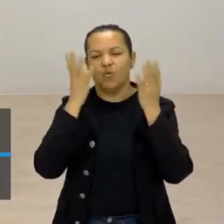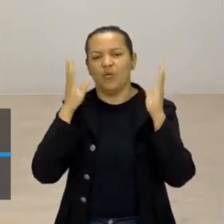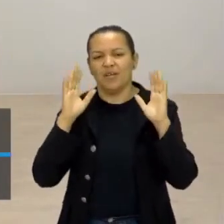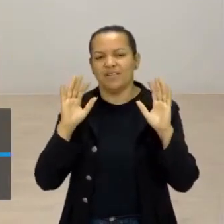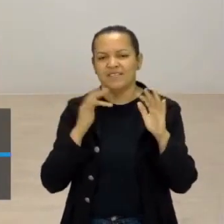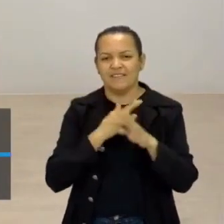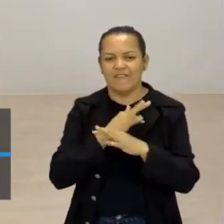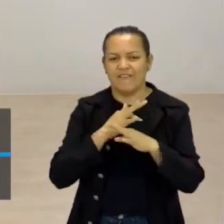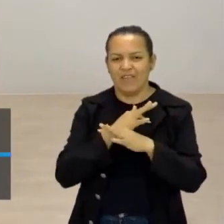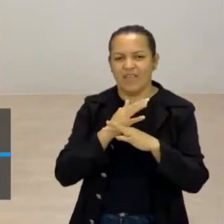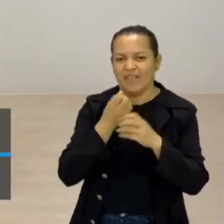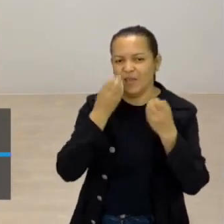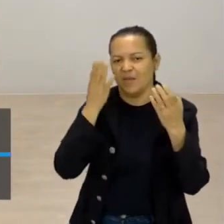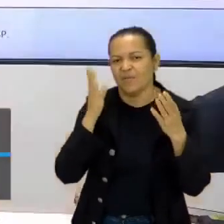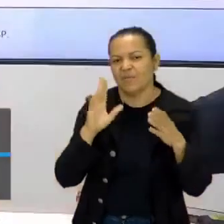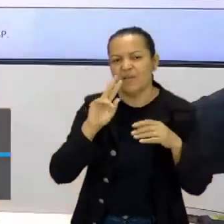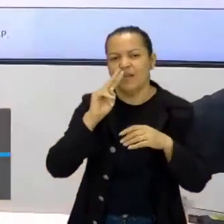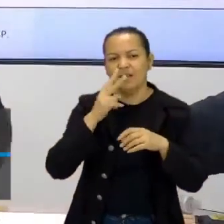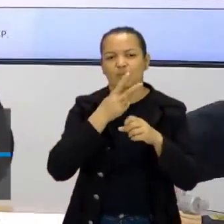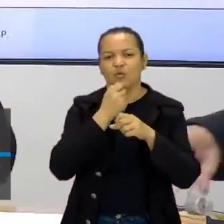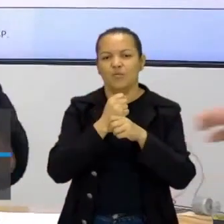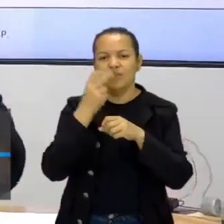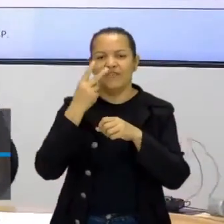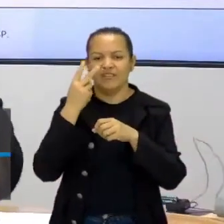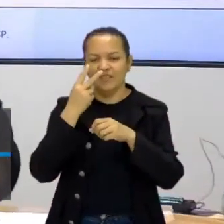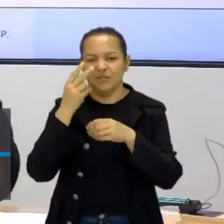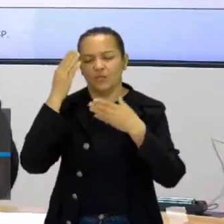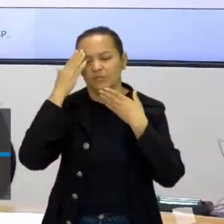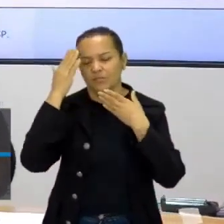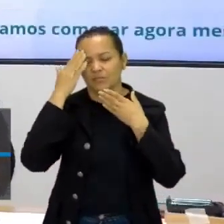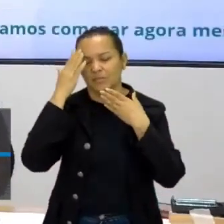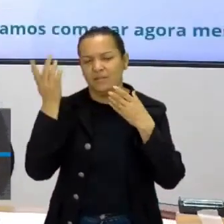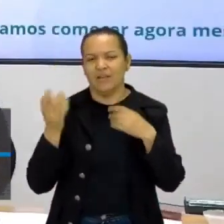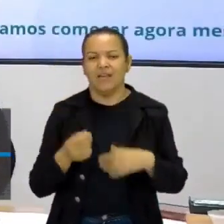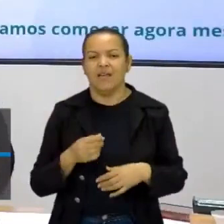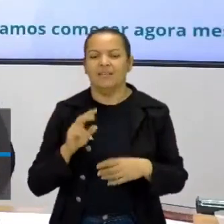festas. Aproveita e a gente se vê ano que vem. E muito obrigada por essa companhia de